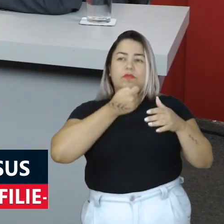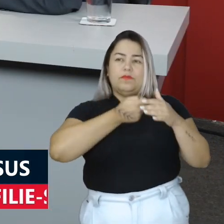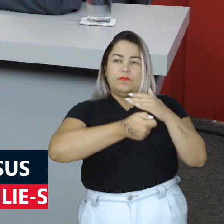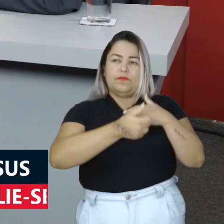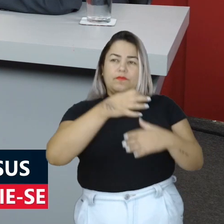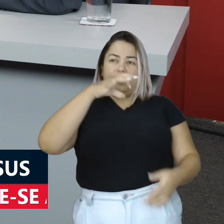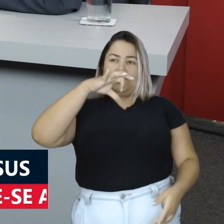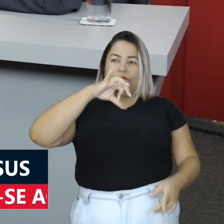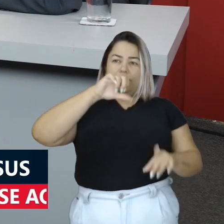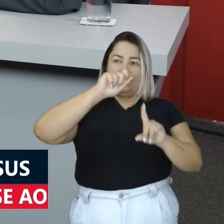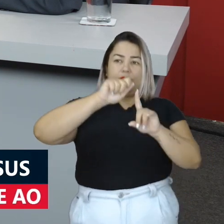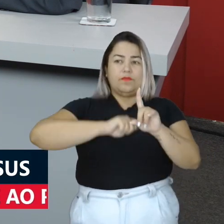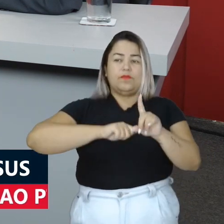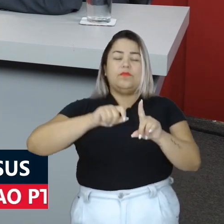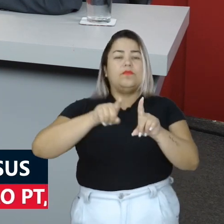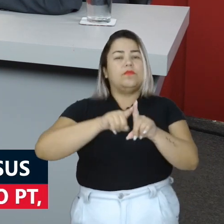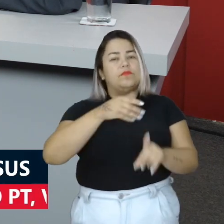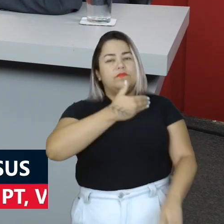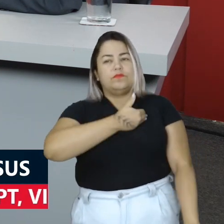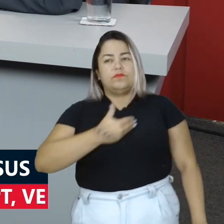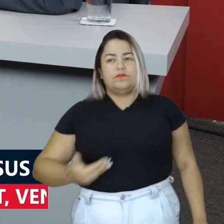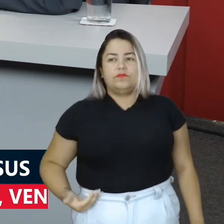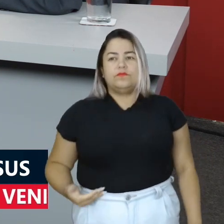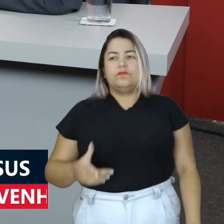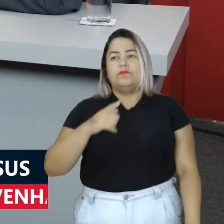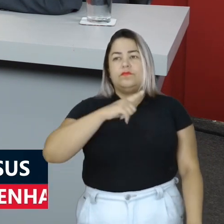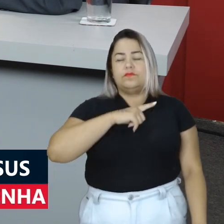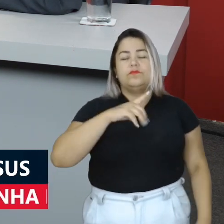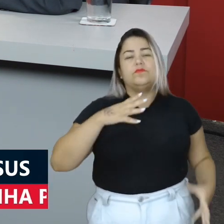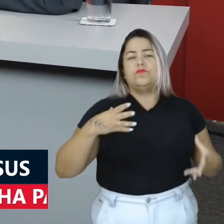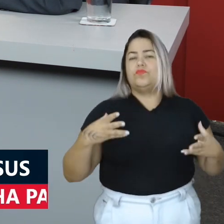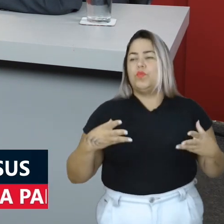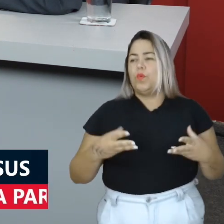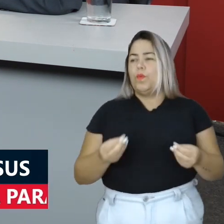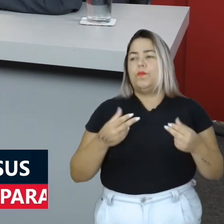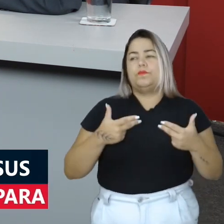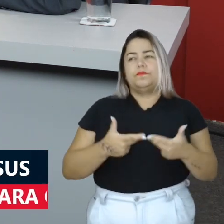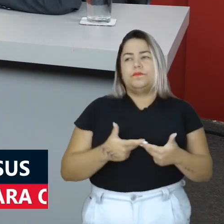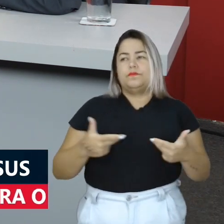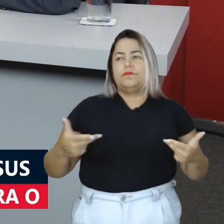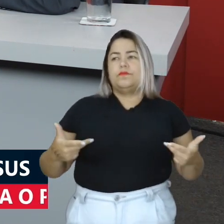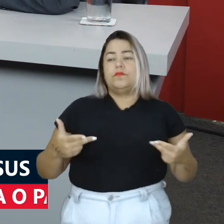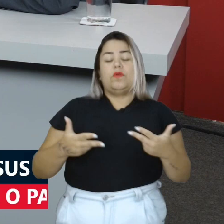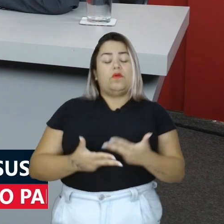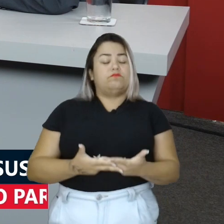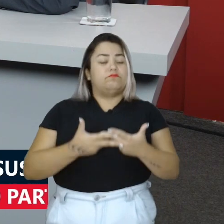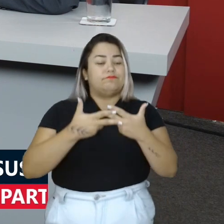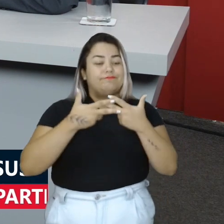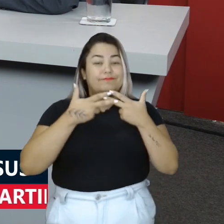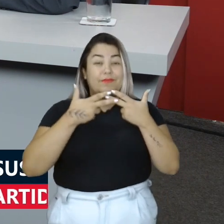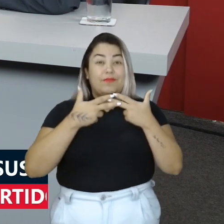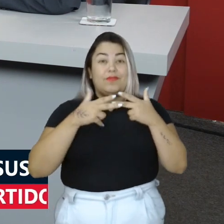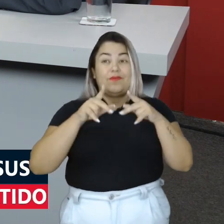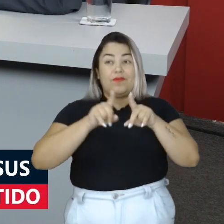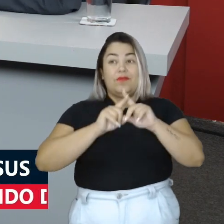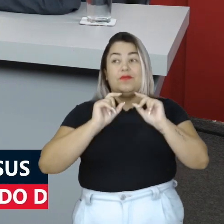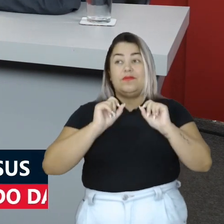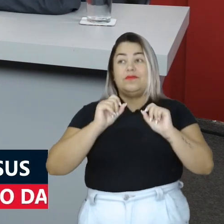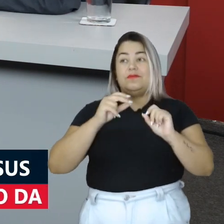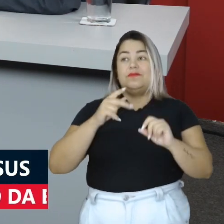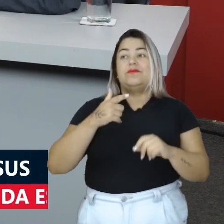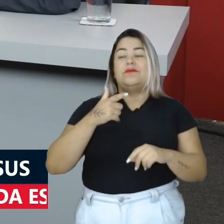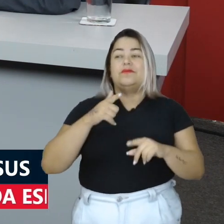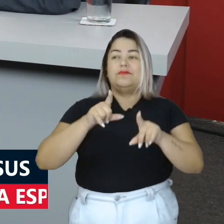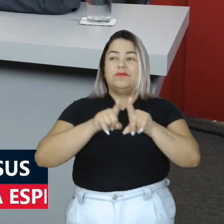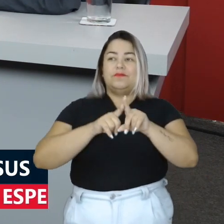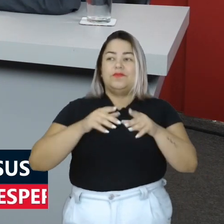9 meses aí, né, de governo, e a gente tem tanta coisa para mostrar. Eu lhe confesso que nem eu, que sou deputado, estou lá na